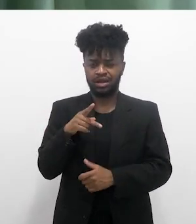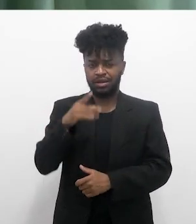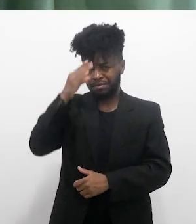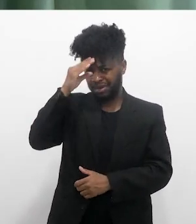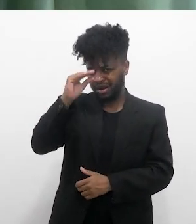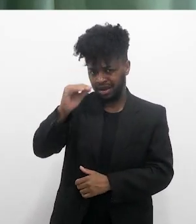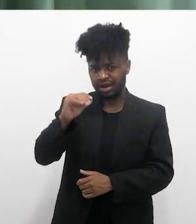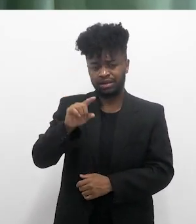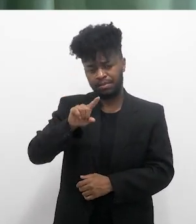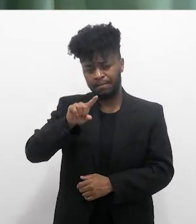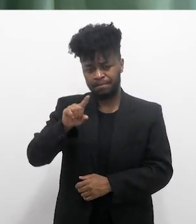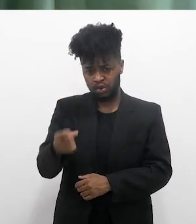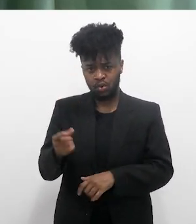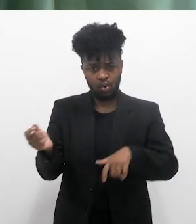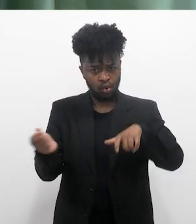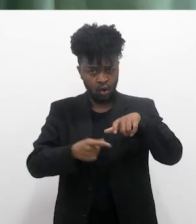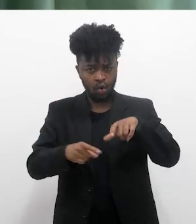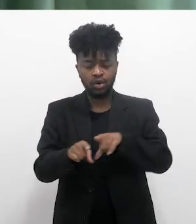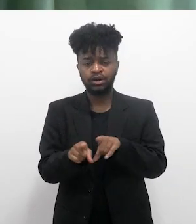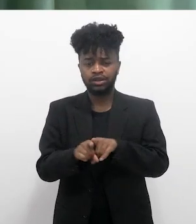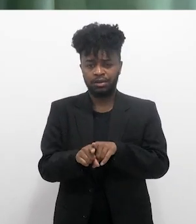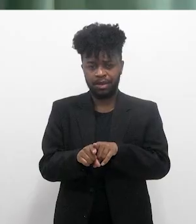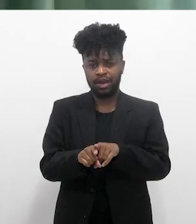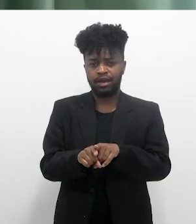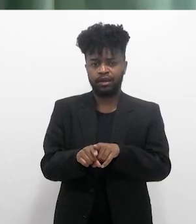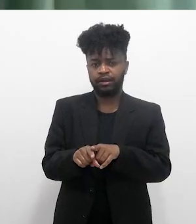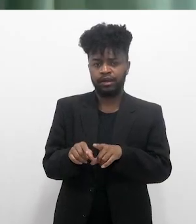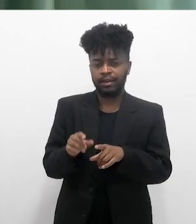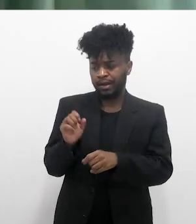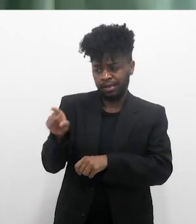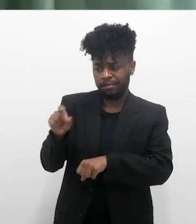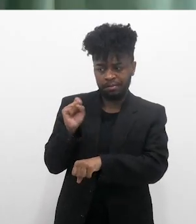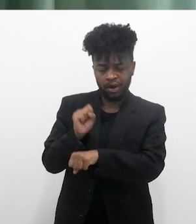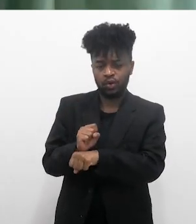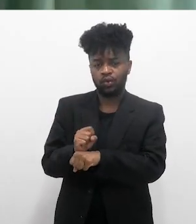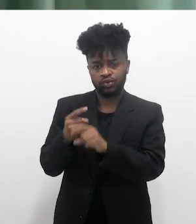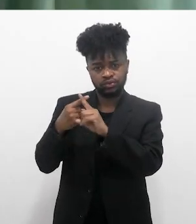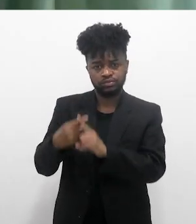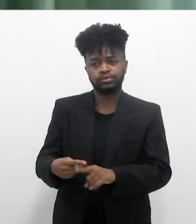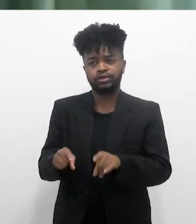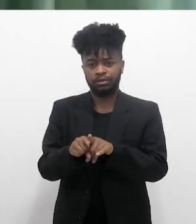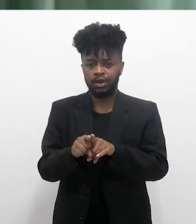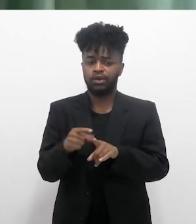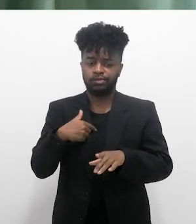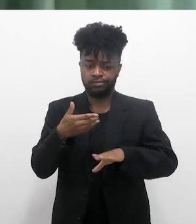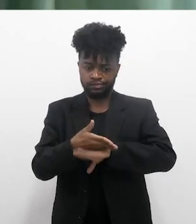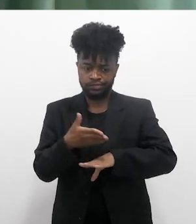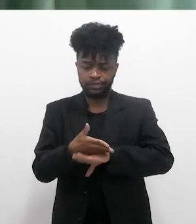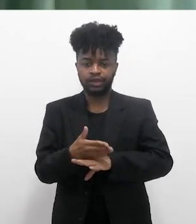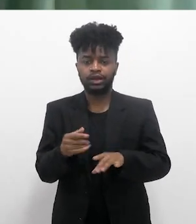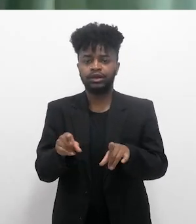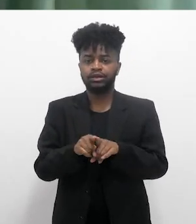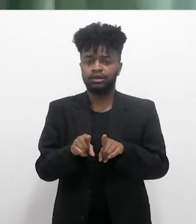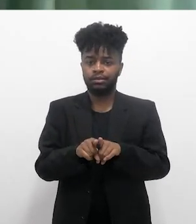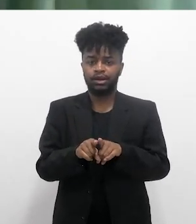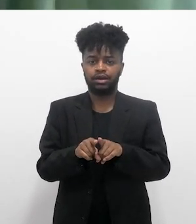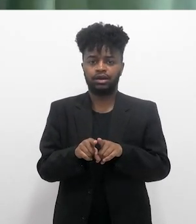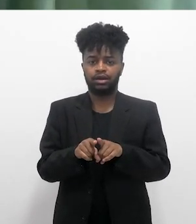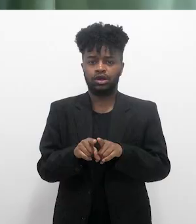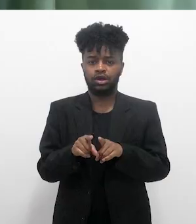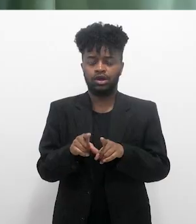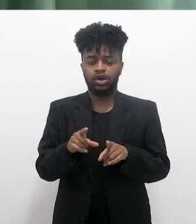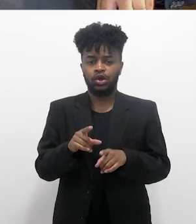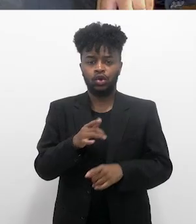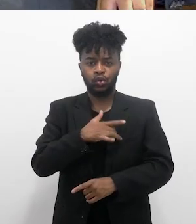gols, despedida do Pelé, joguei inclusive na preliminar, os títulos de Cruzeiro